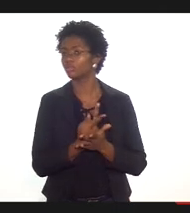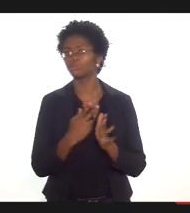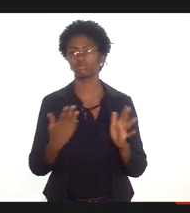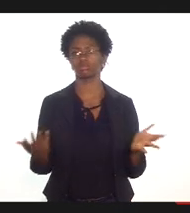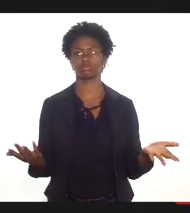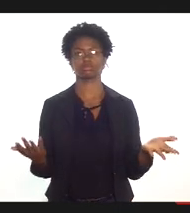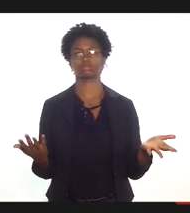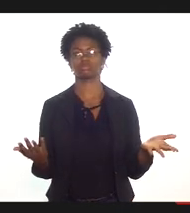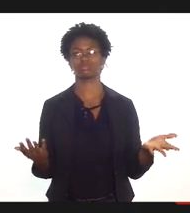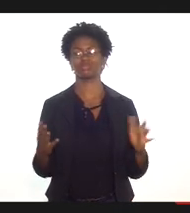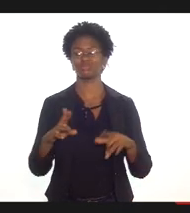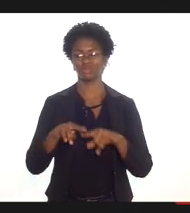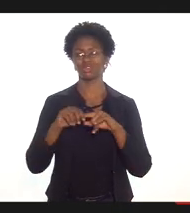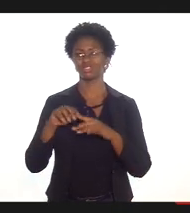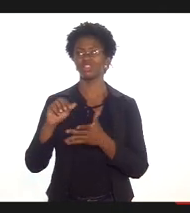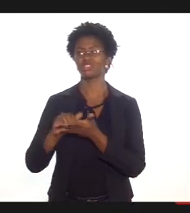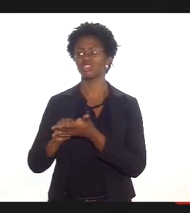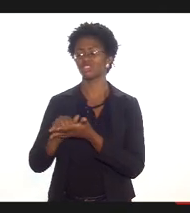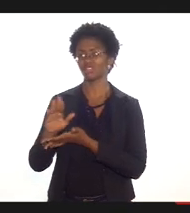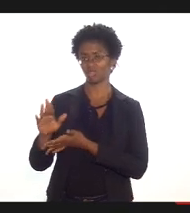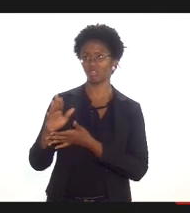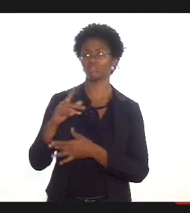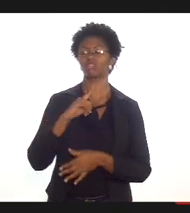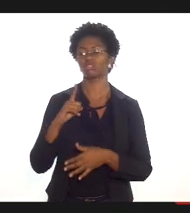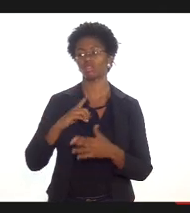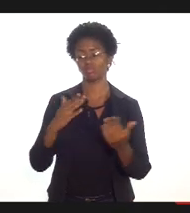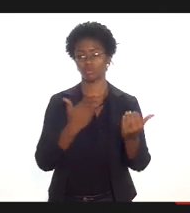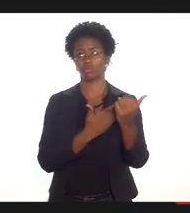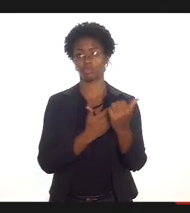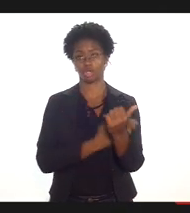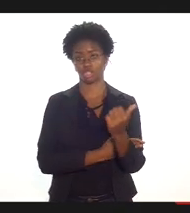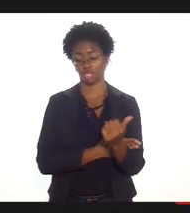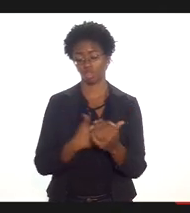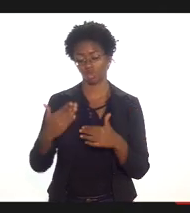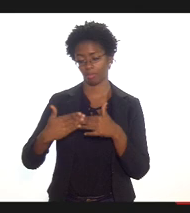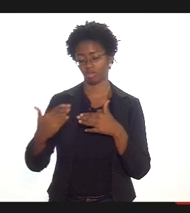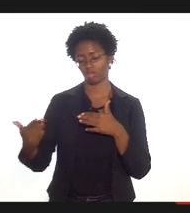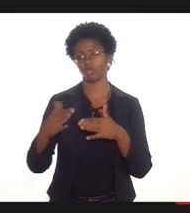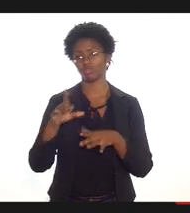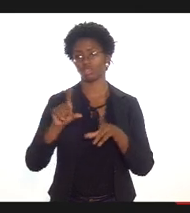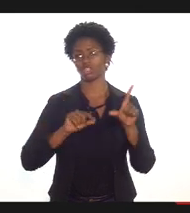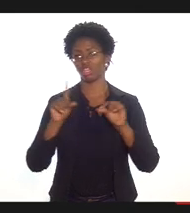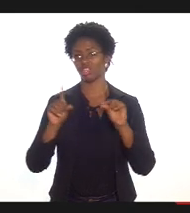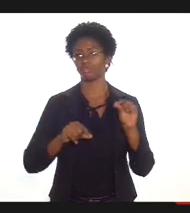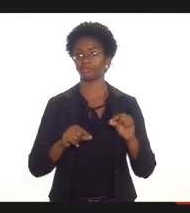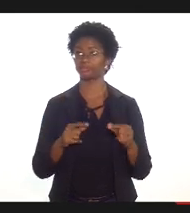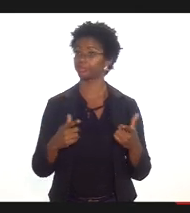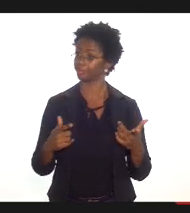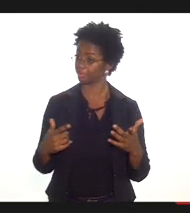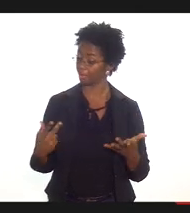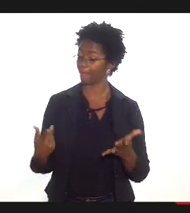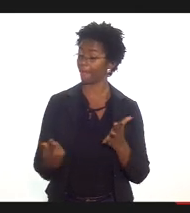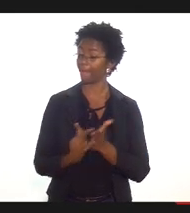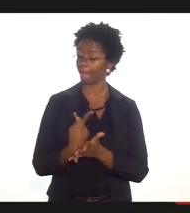demitidos, foi feito um novo processo seletivo fraudulento para essa